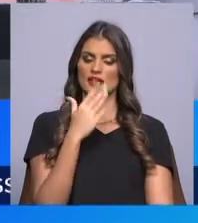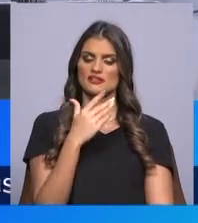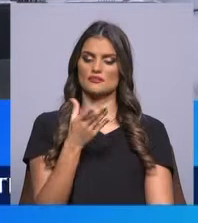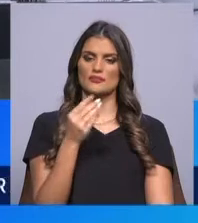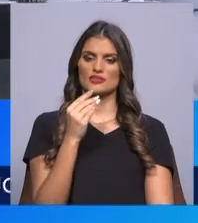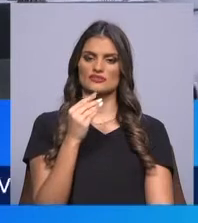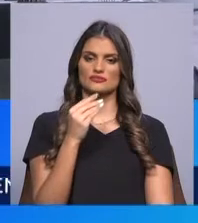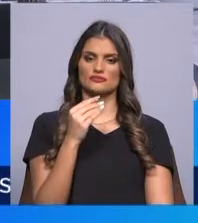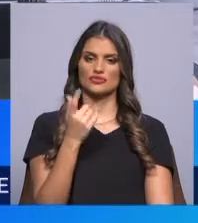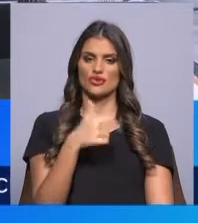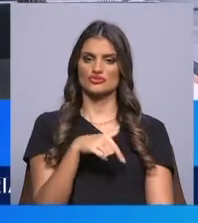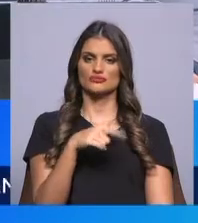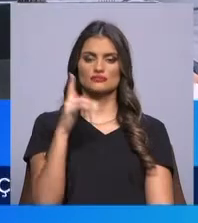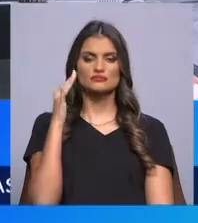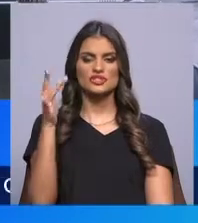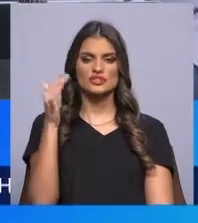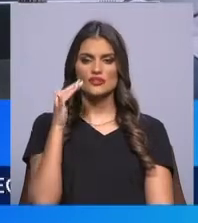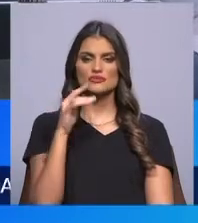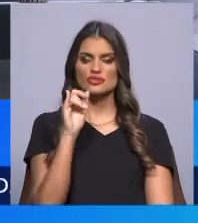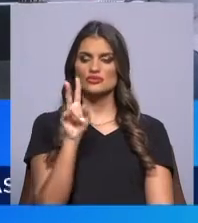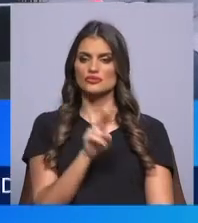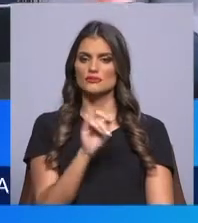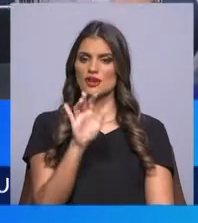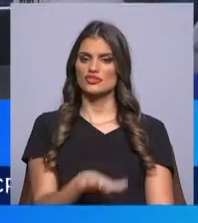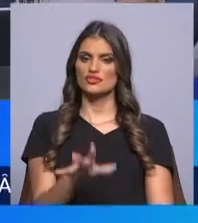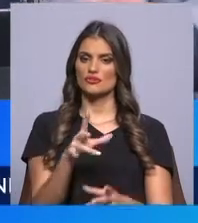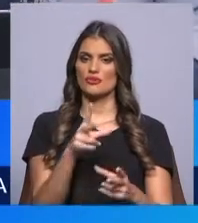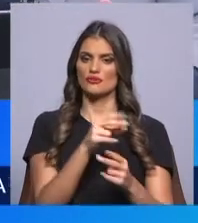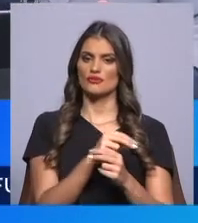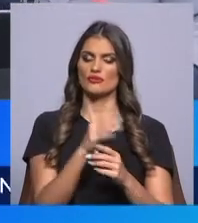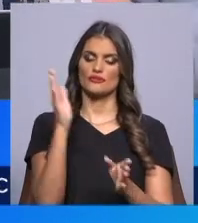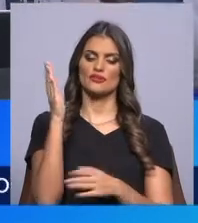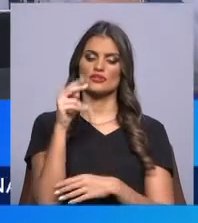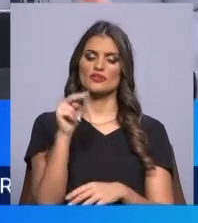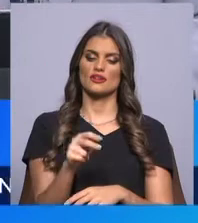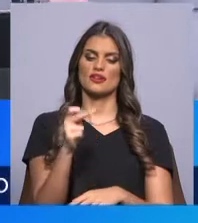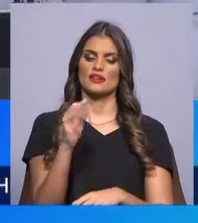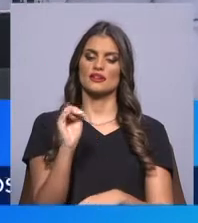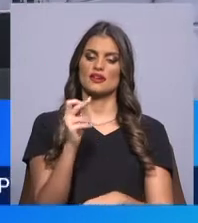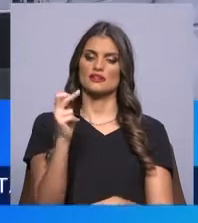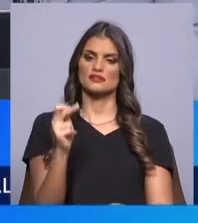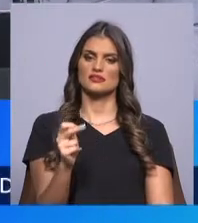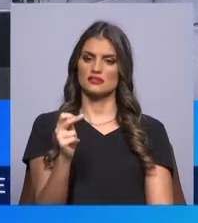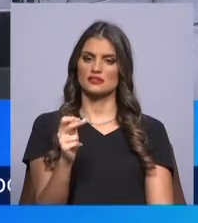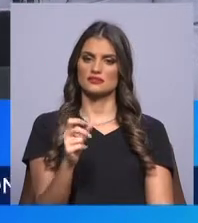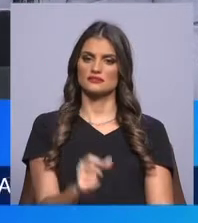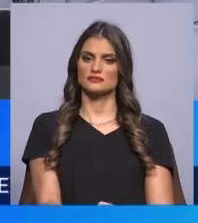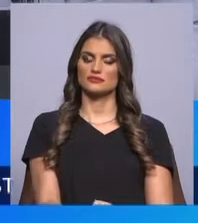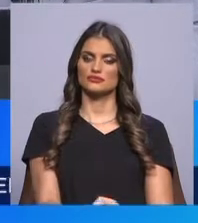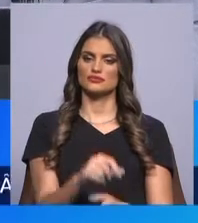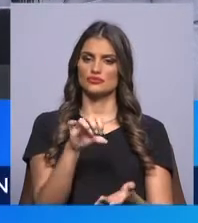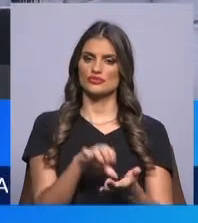segunda imagem, olha, tem a ver com a saída do novo megafoguetão da NASA do Centro